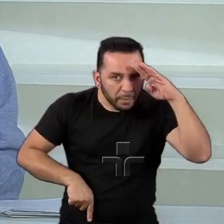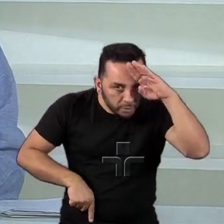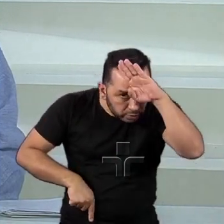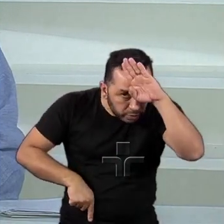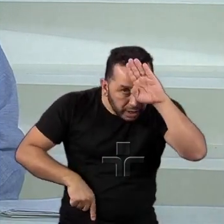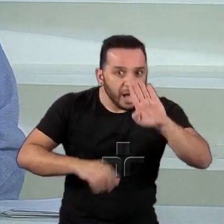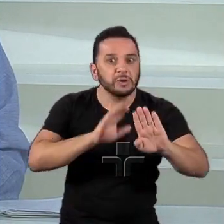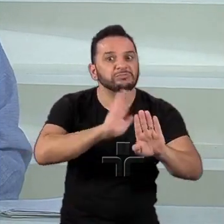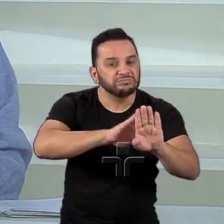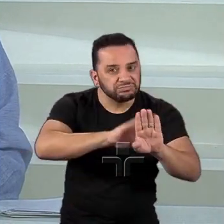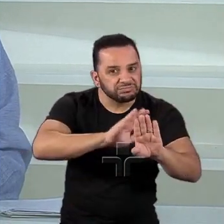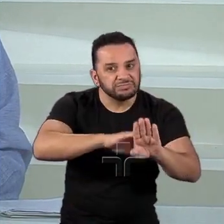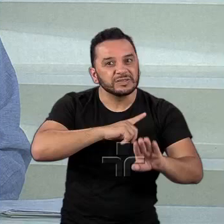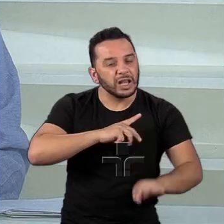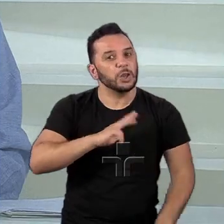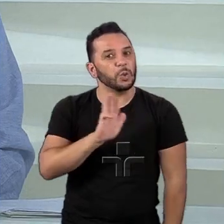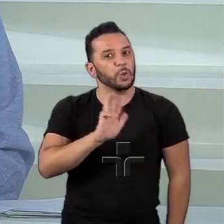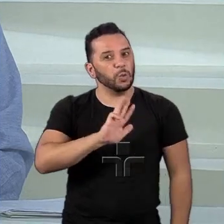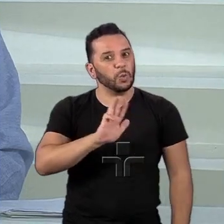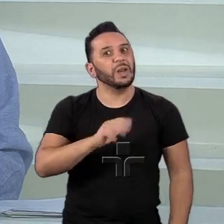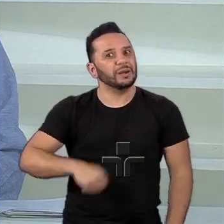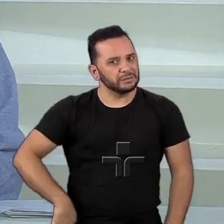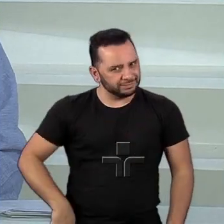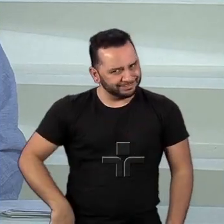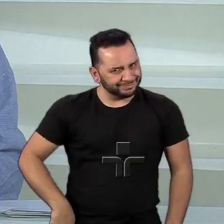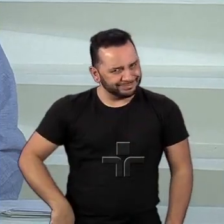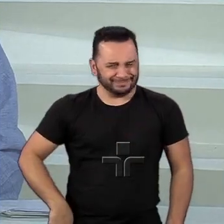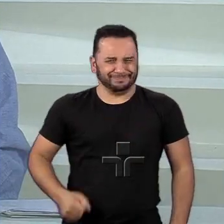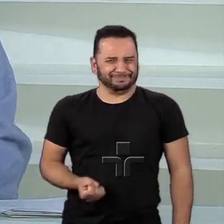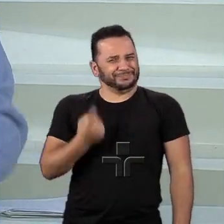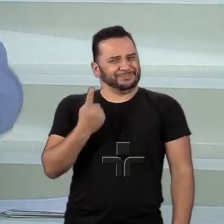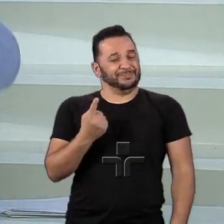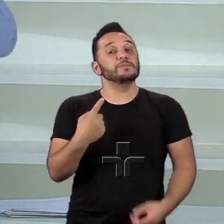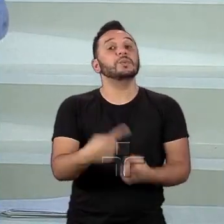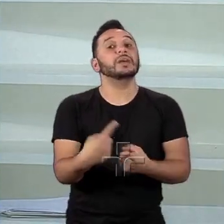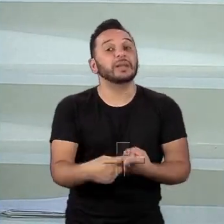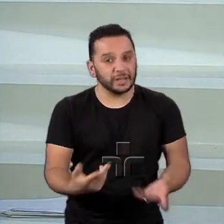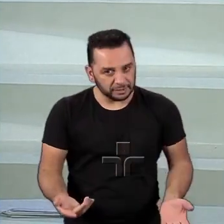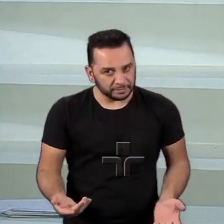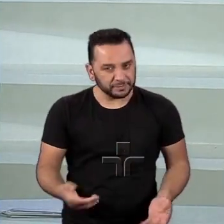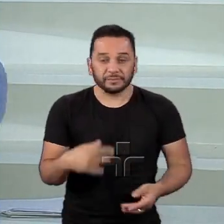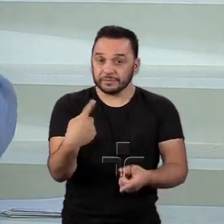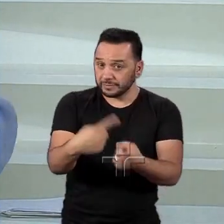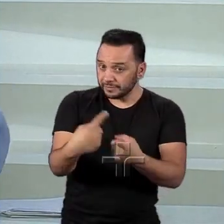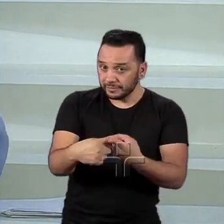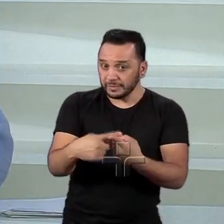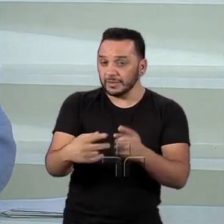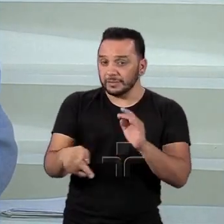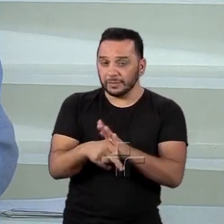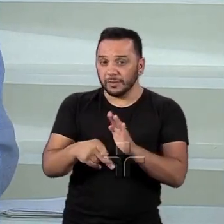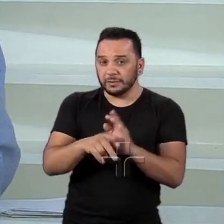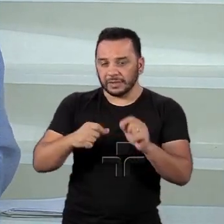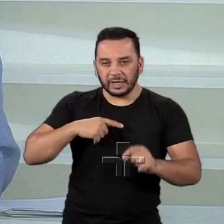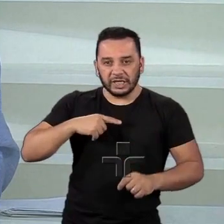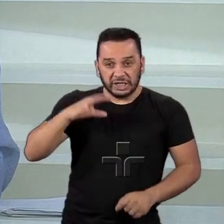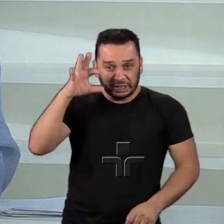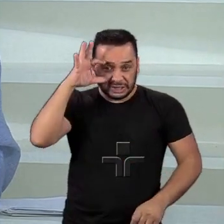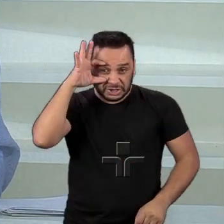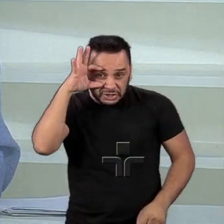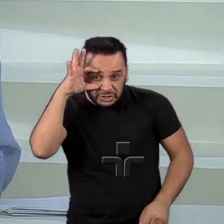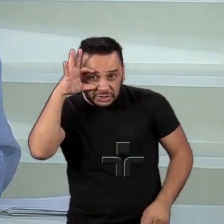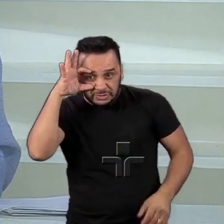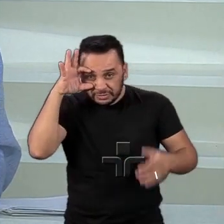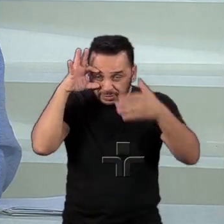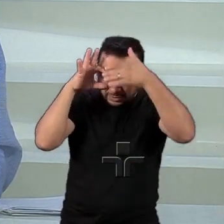do Lula. E obra do Lula em que sentido? Primeiro, pelo naufrágio do Titanic Dilma Temer, que jogou o